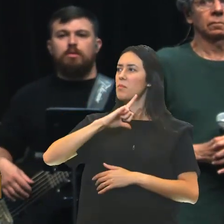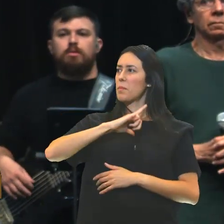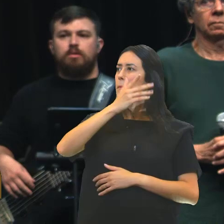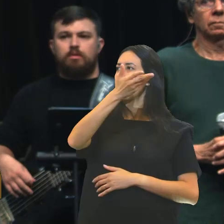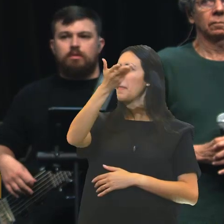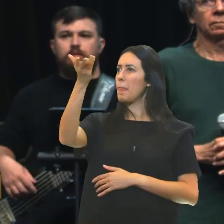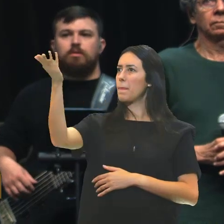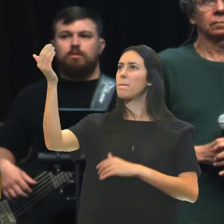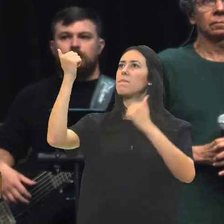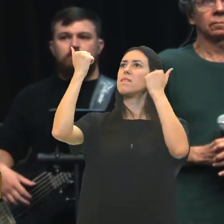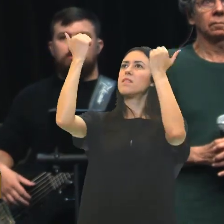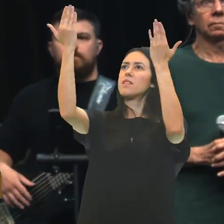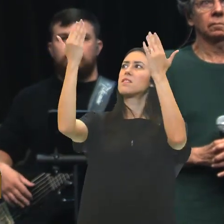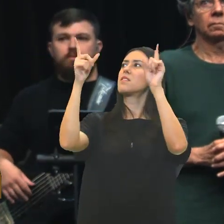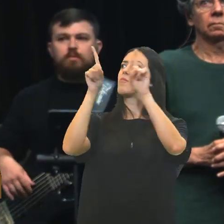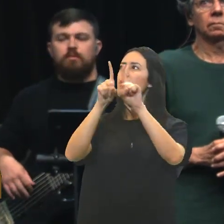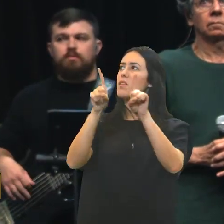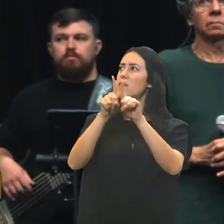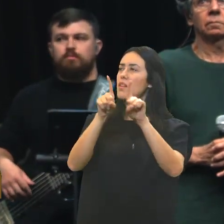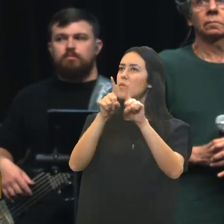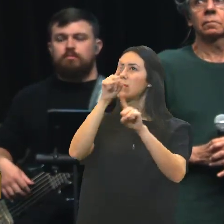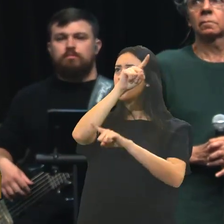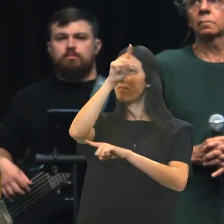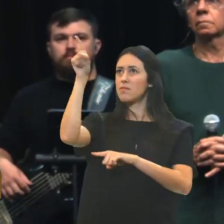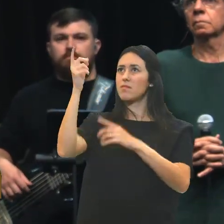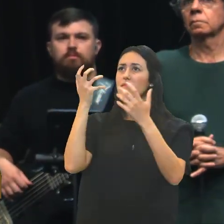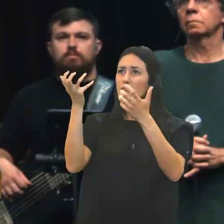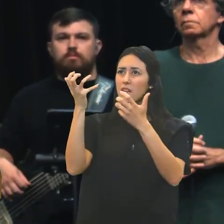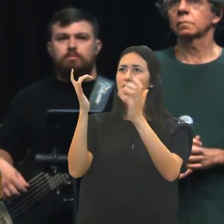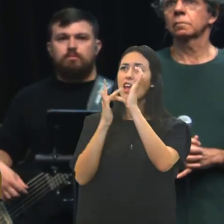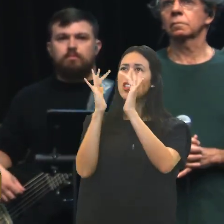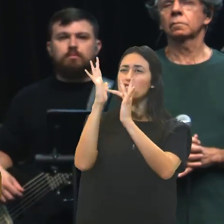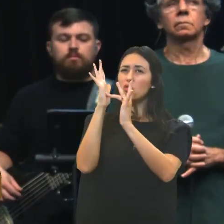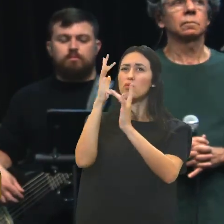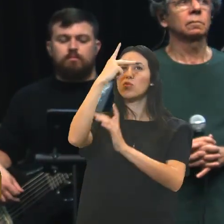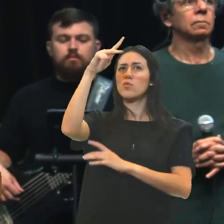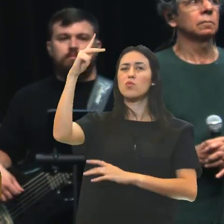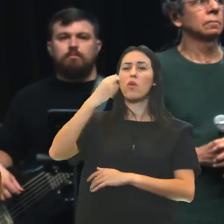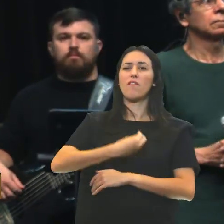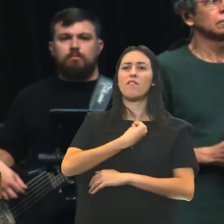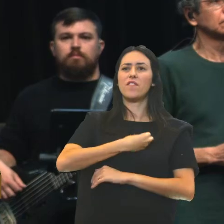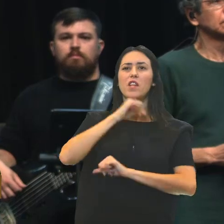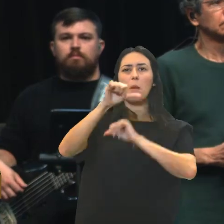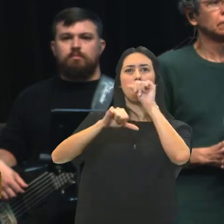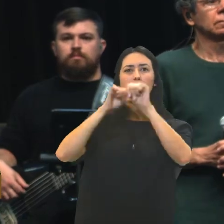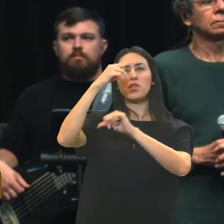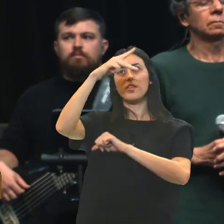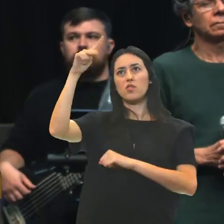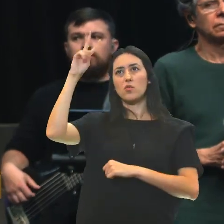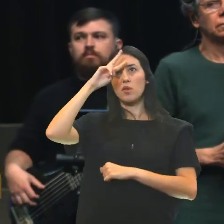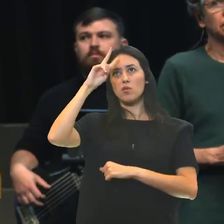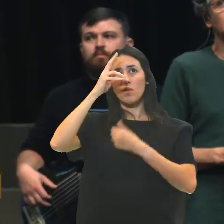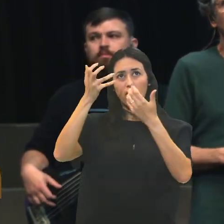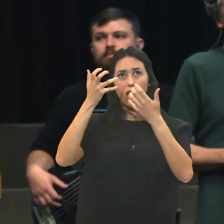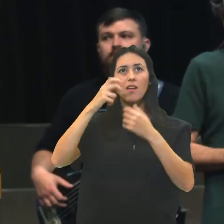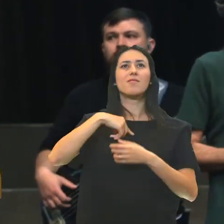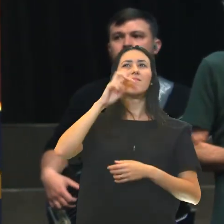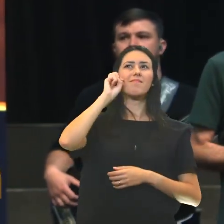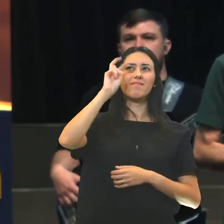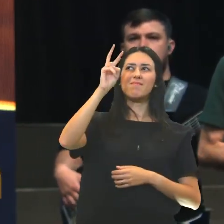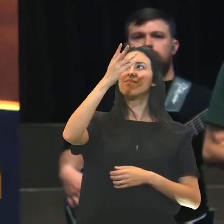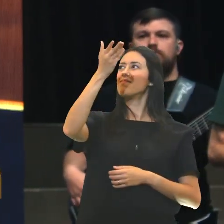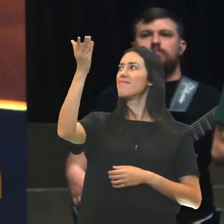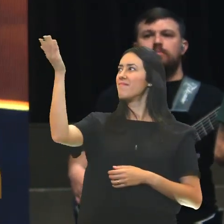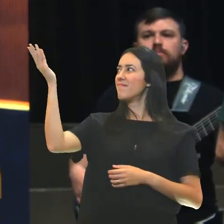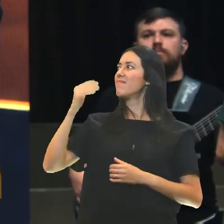meio. Lá na galeria tem gente dizendo: eu preciso de Jesus, eu quero Jesus na minha vida, muda a minha história. Estou te vendo lá atrás, louvado seja o nome